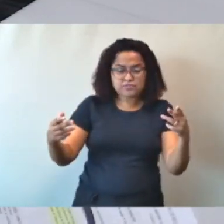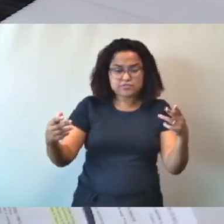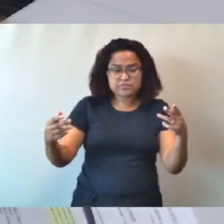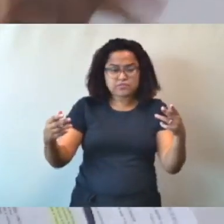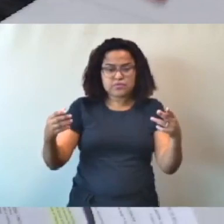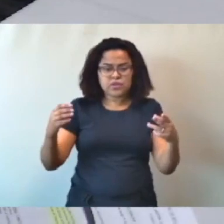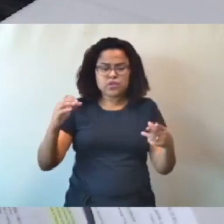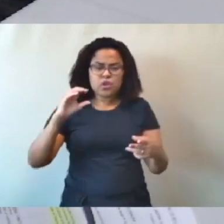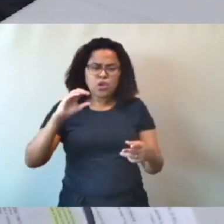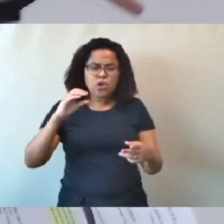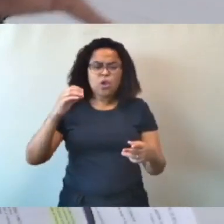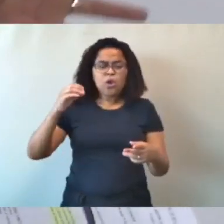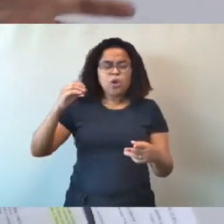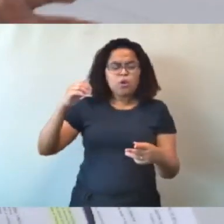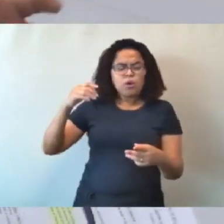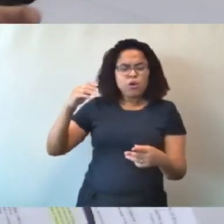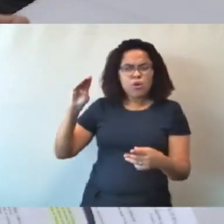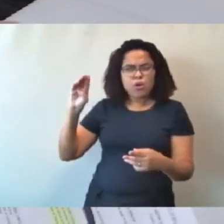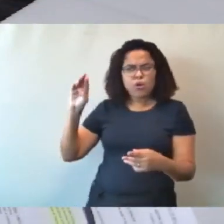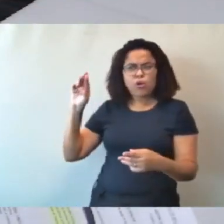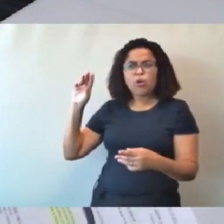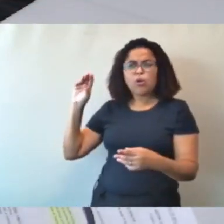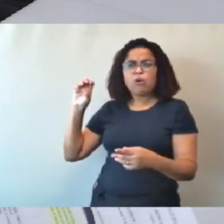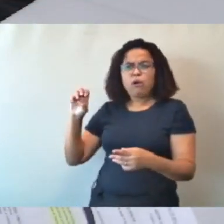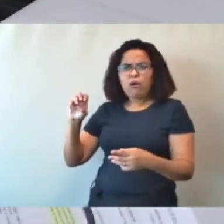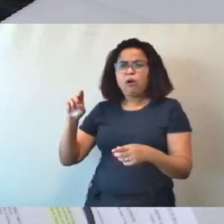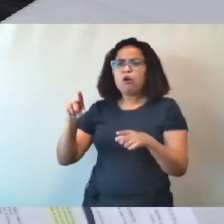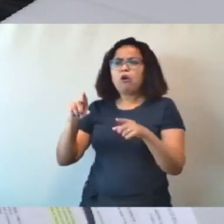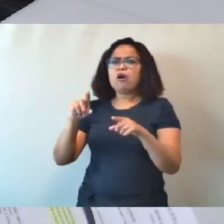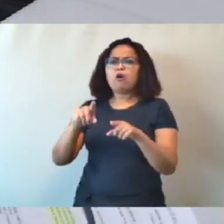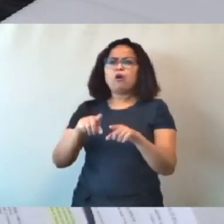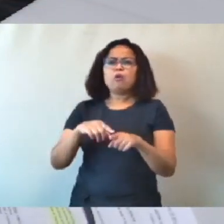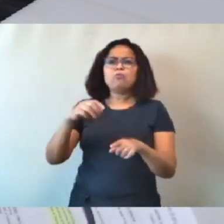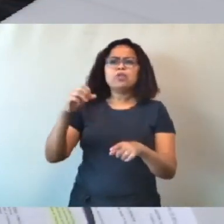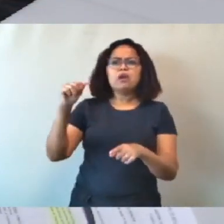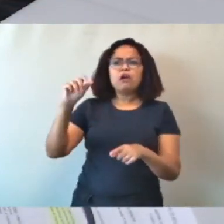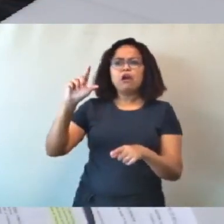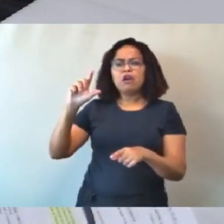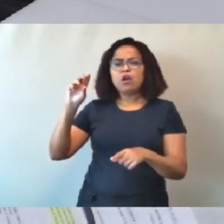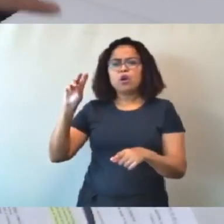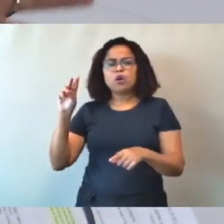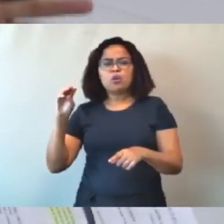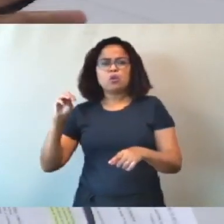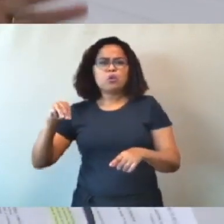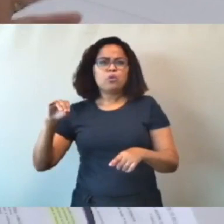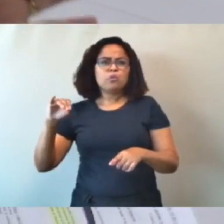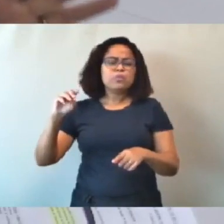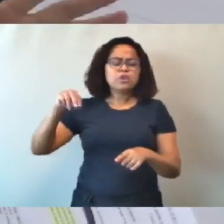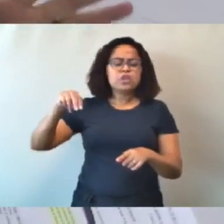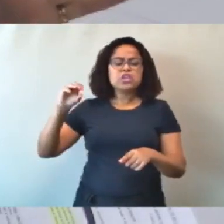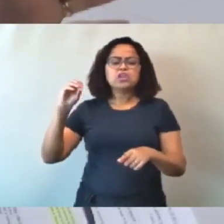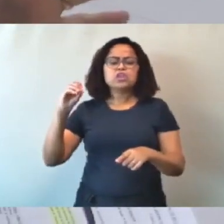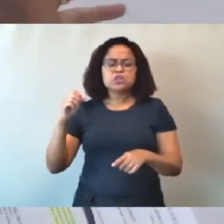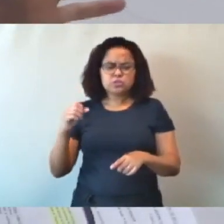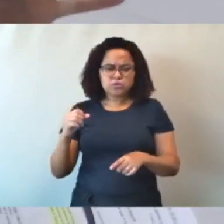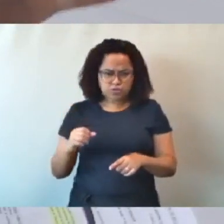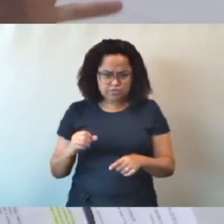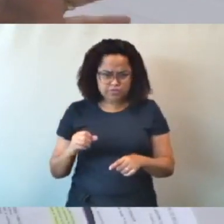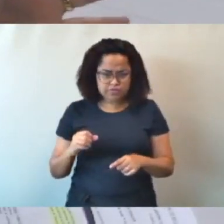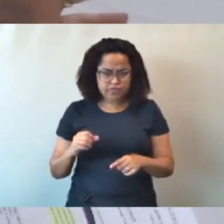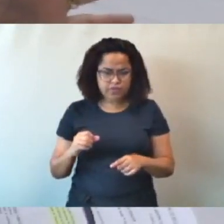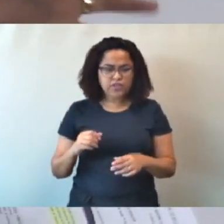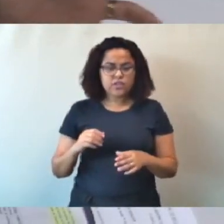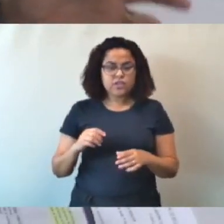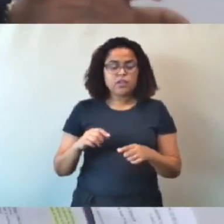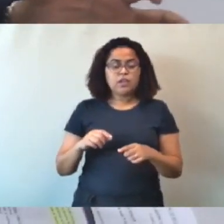papelão, enfim, uma série de apetrechos que muitas pessoas, não estou generalizando,